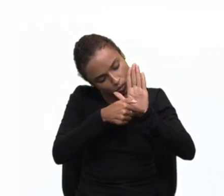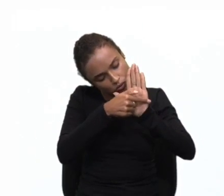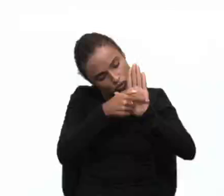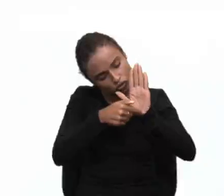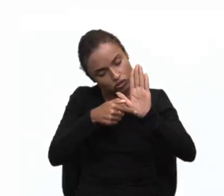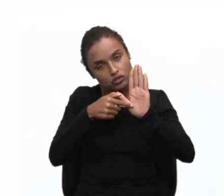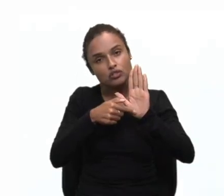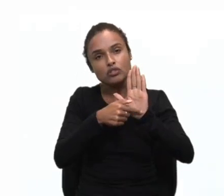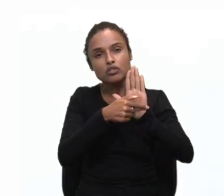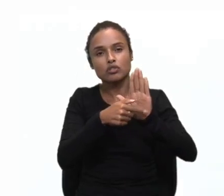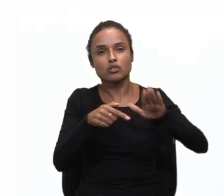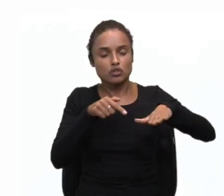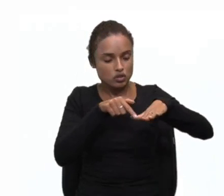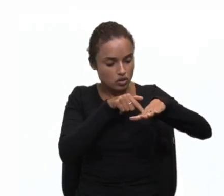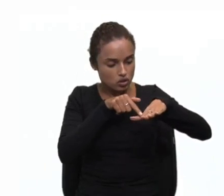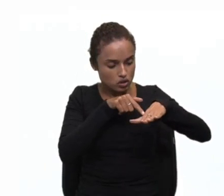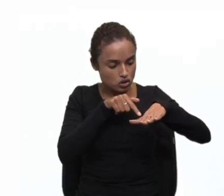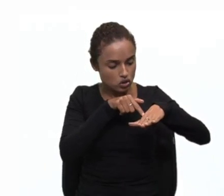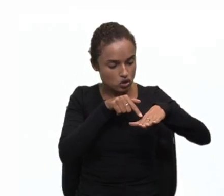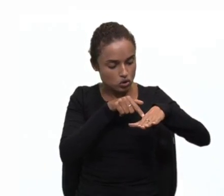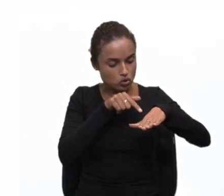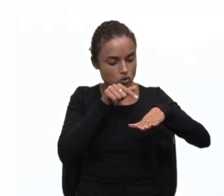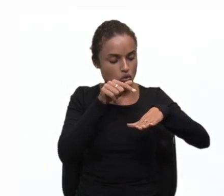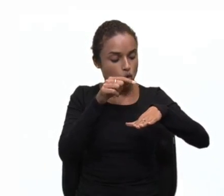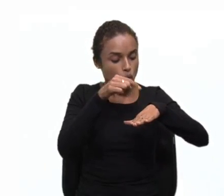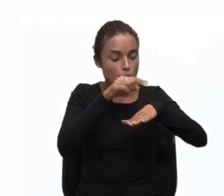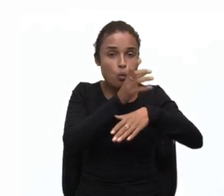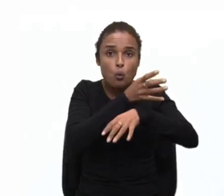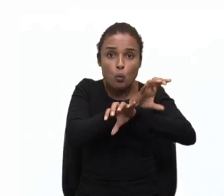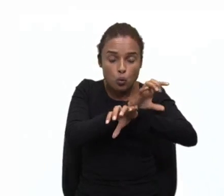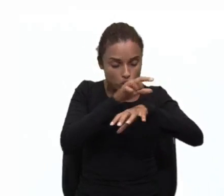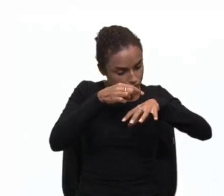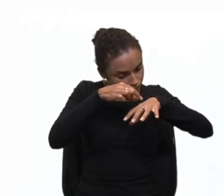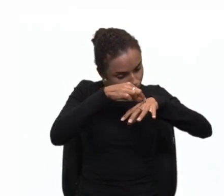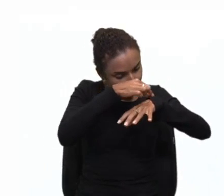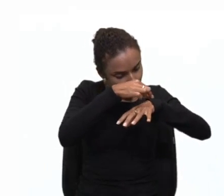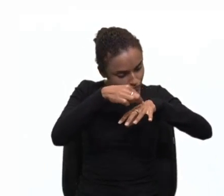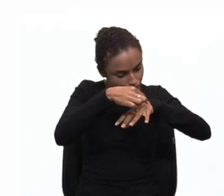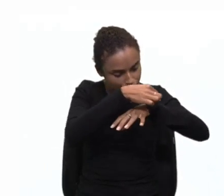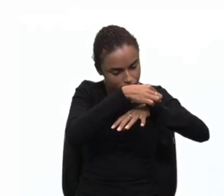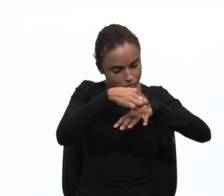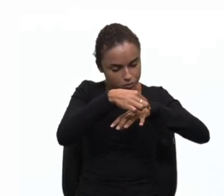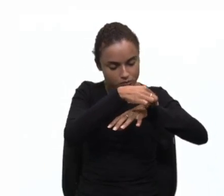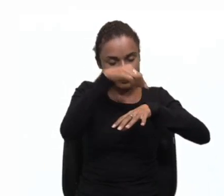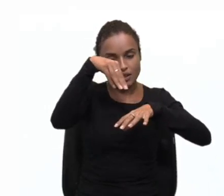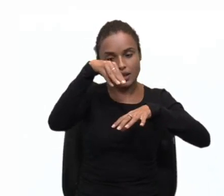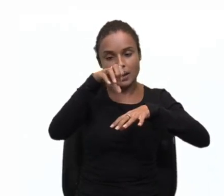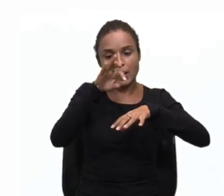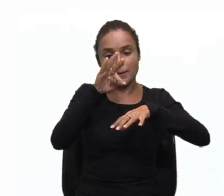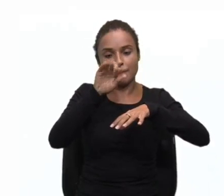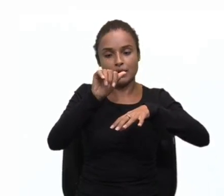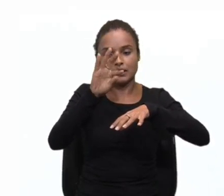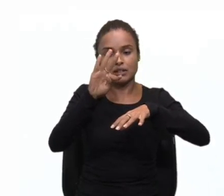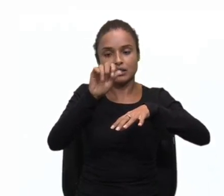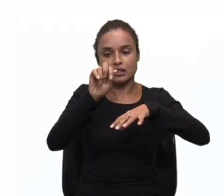tenho o osso do pé aqui em cima. Nós temos articulações metatarsais e